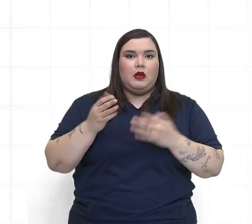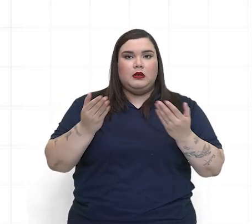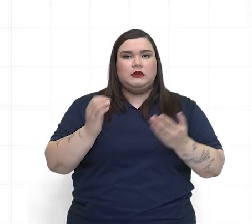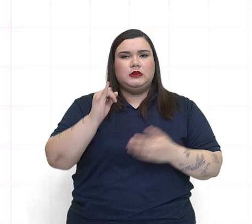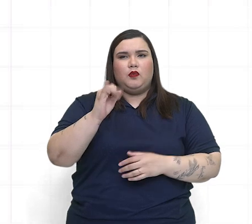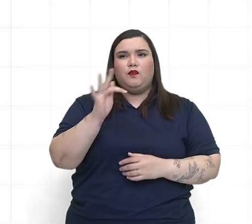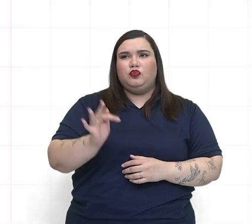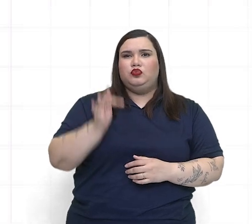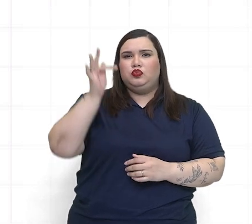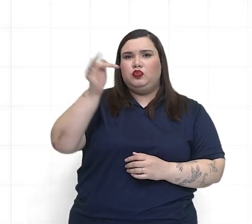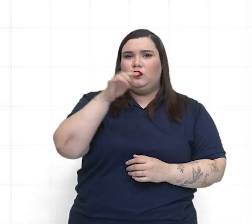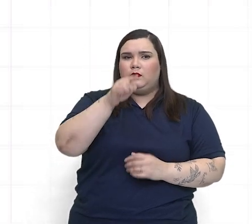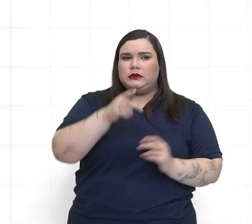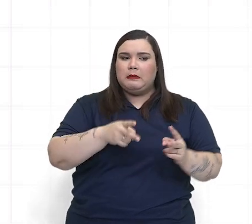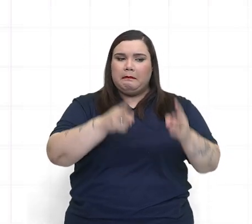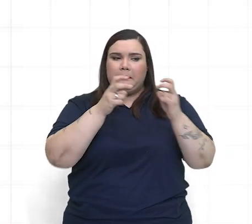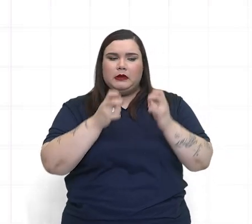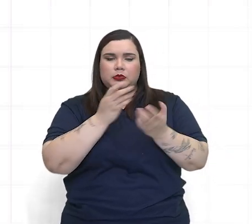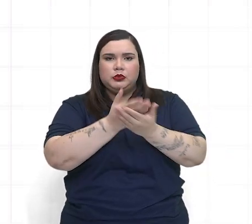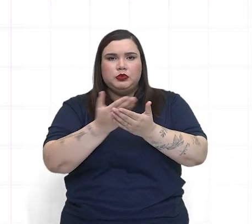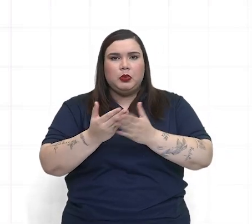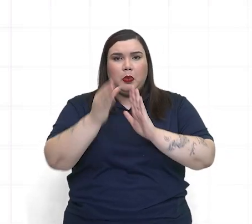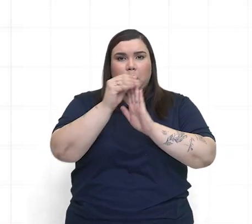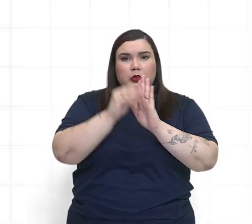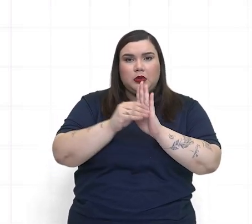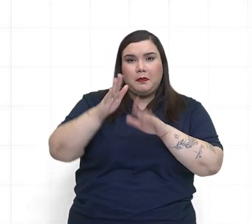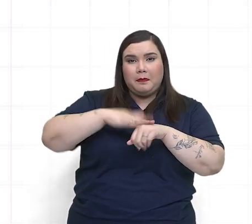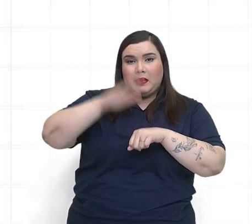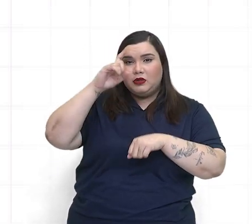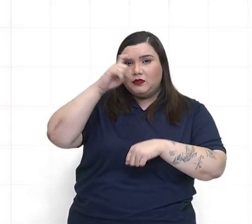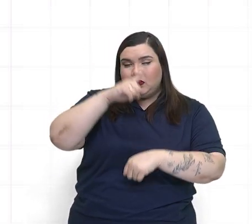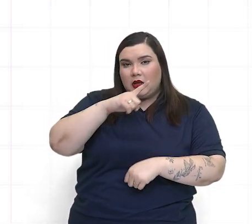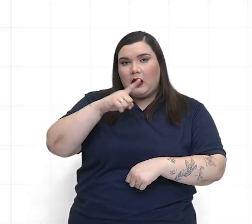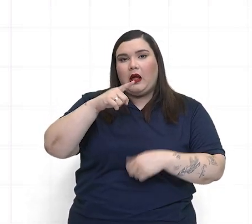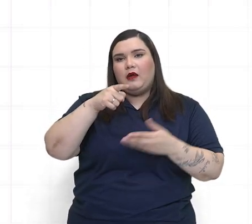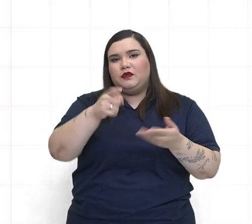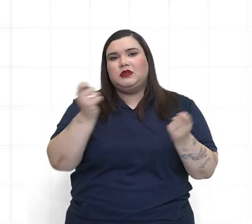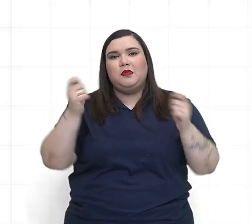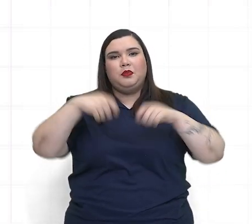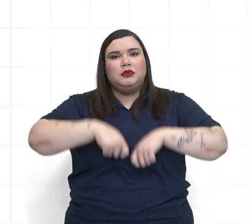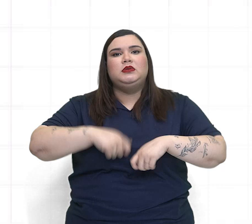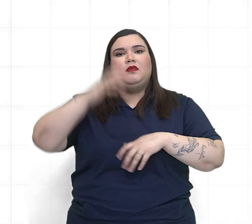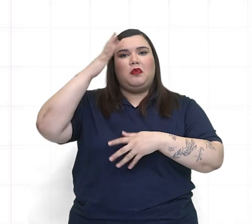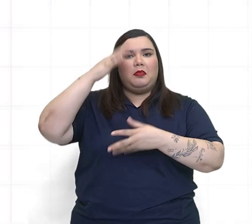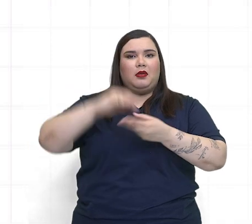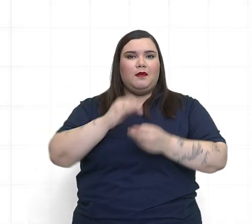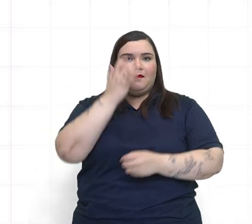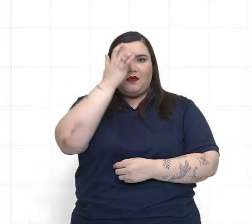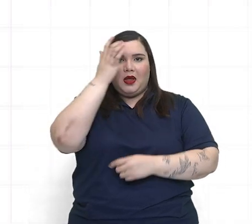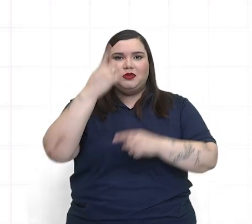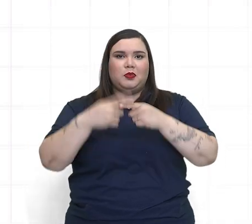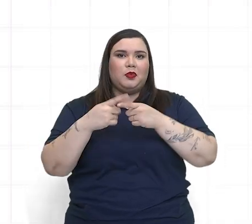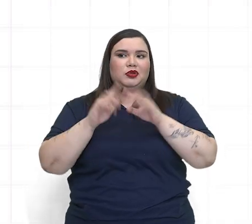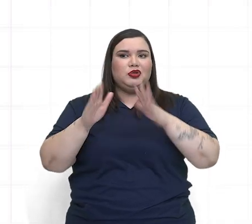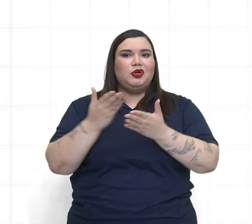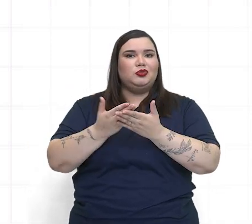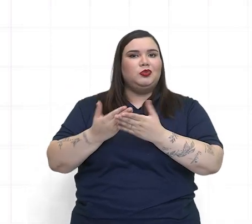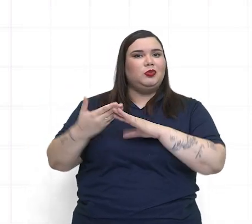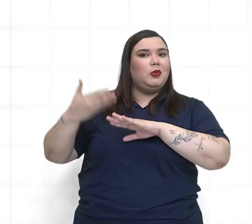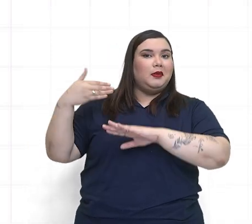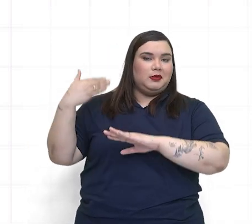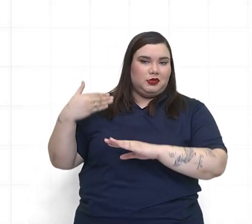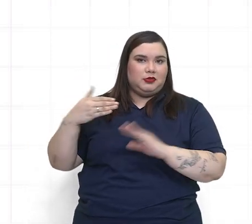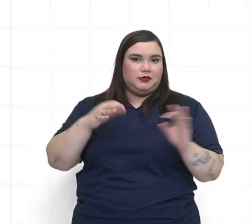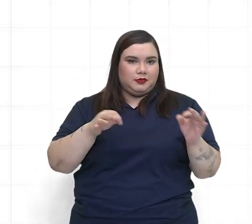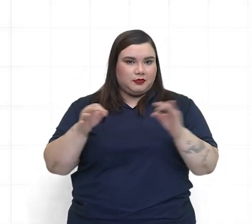com conteúdos que sejam mais complexos, você não ter dificuldade de compreendê-los. Então, foco